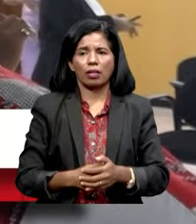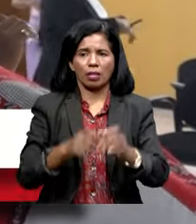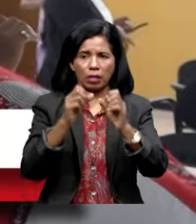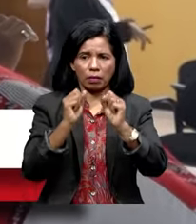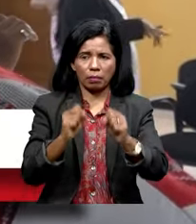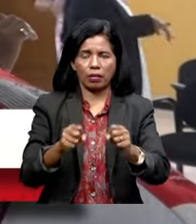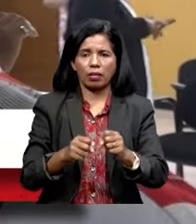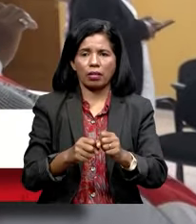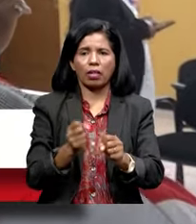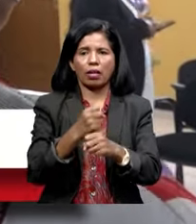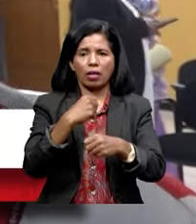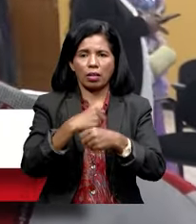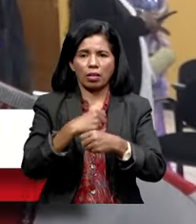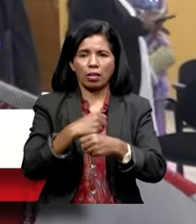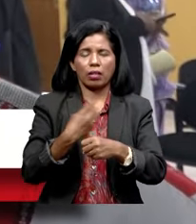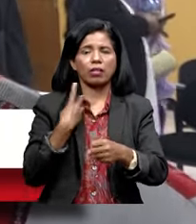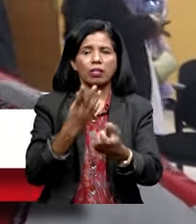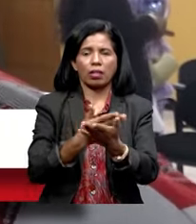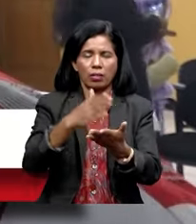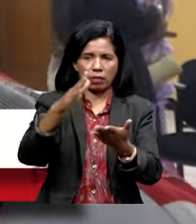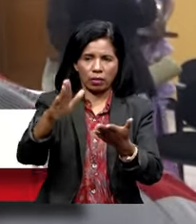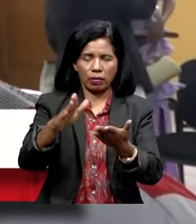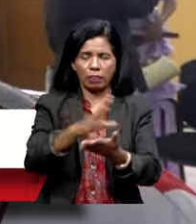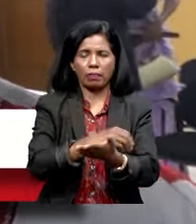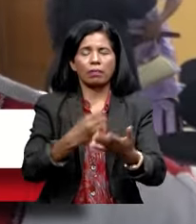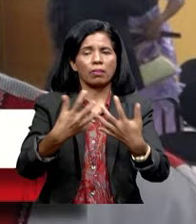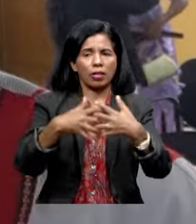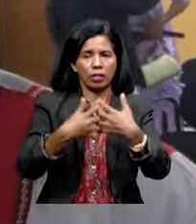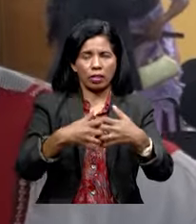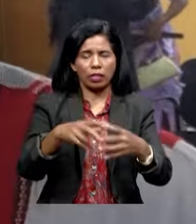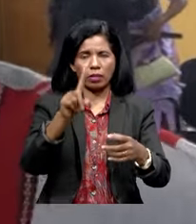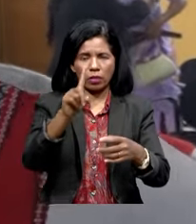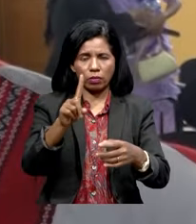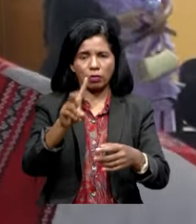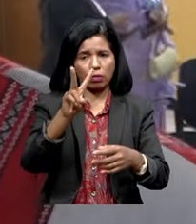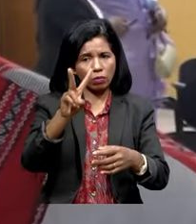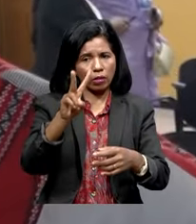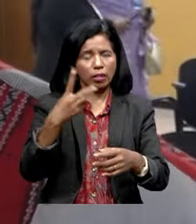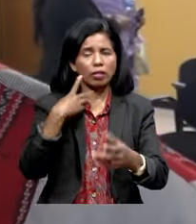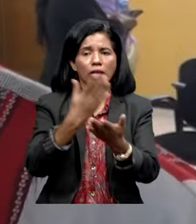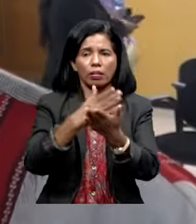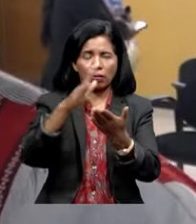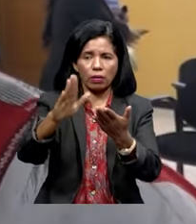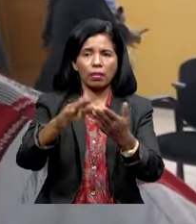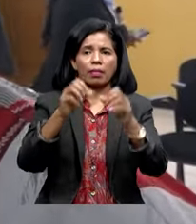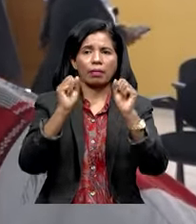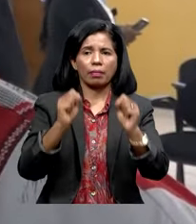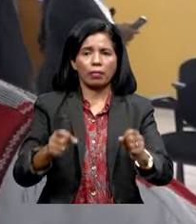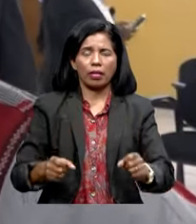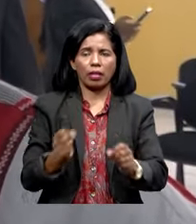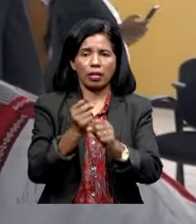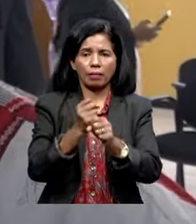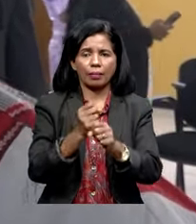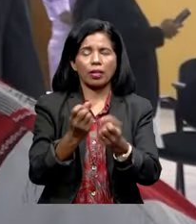vele máquina ne vema kita sosa, máquina rua. Ne veita sosa belle operasi